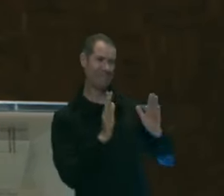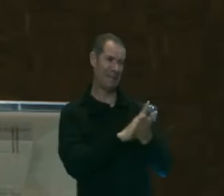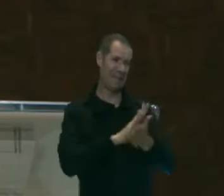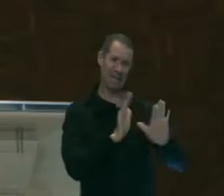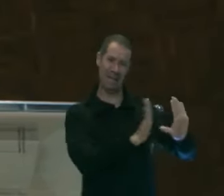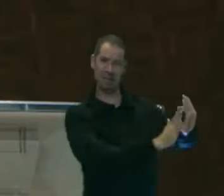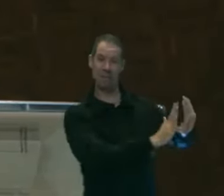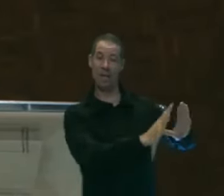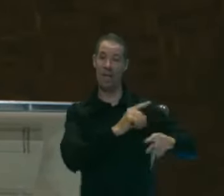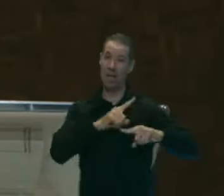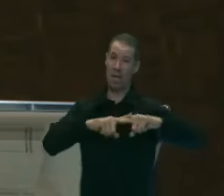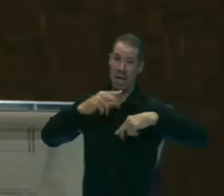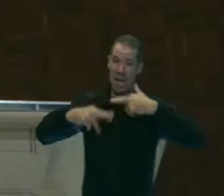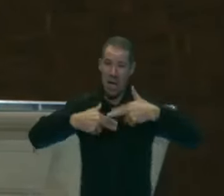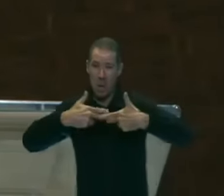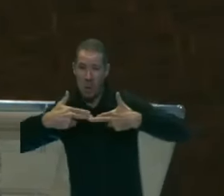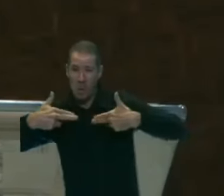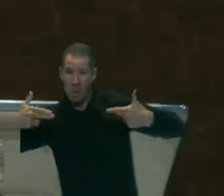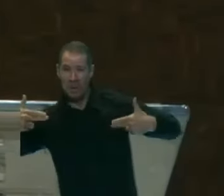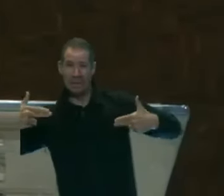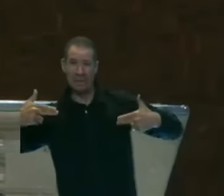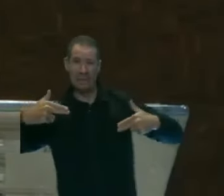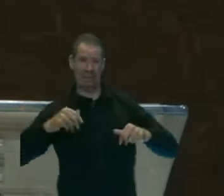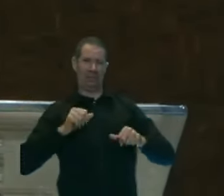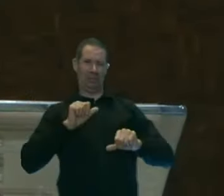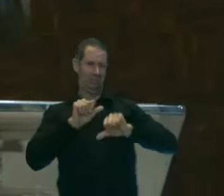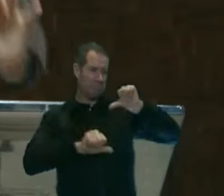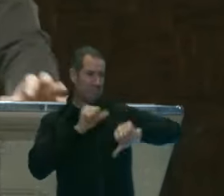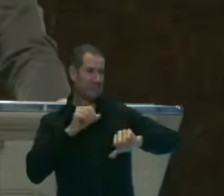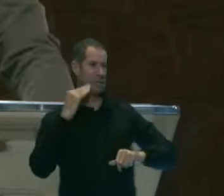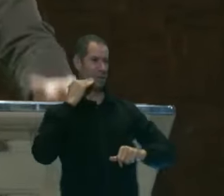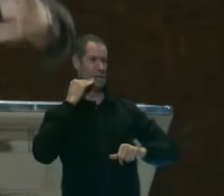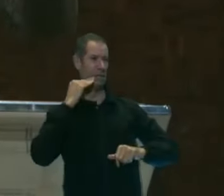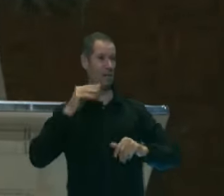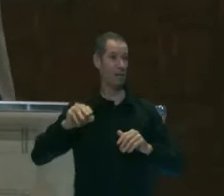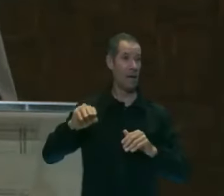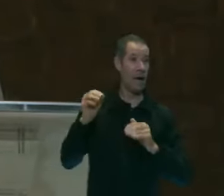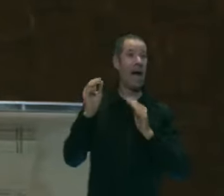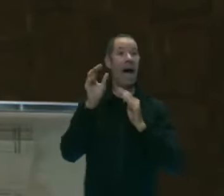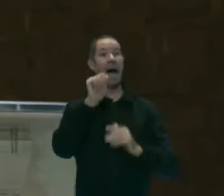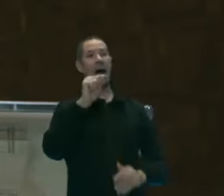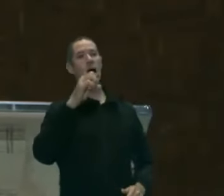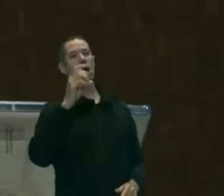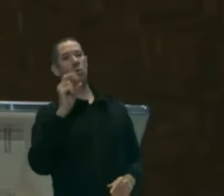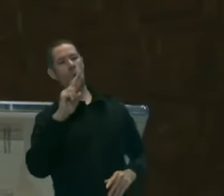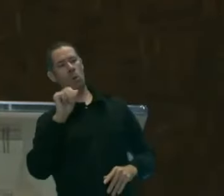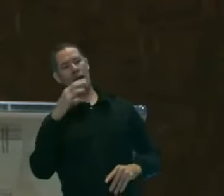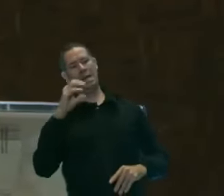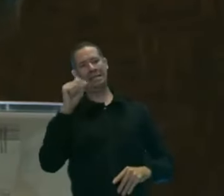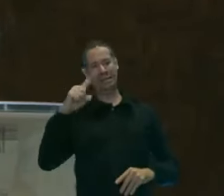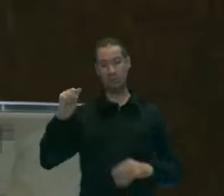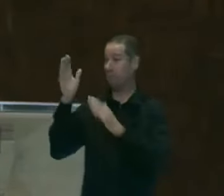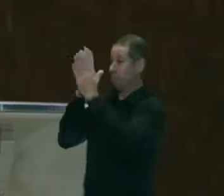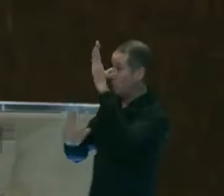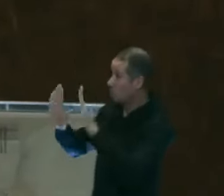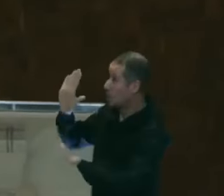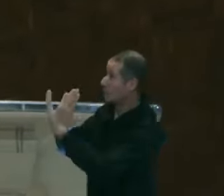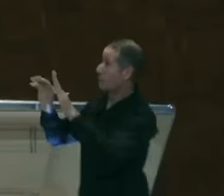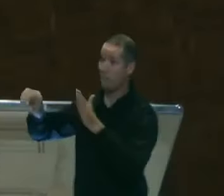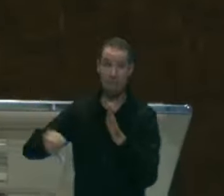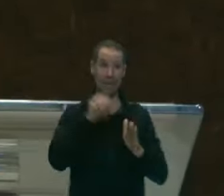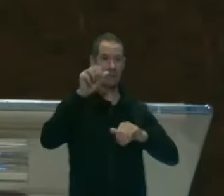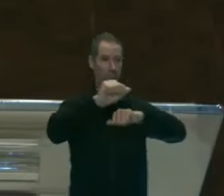As coisas são desconfiguradas. A palavra adoração aparece na Bíblia a primeira vez, avodá. Quando Abraão está fazendo a